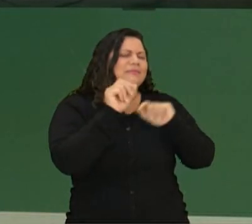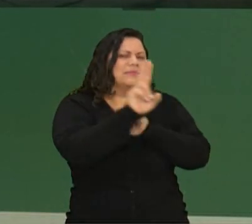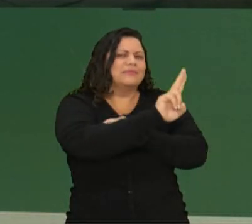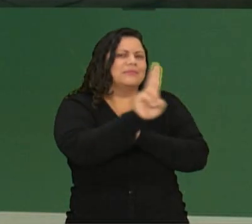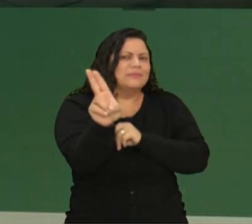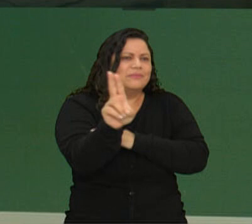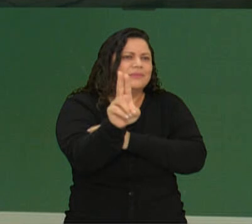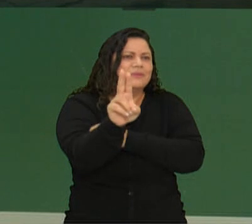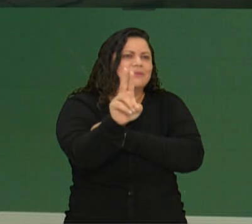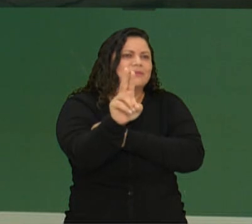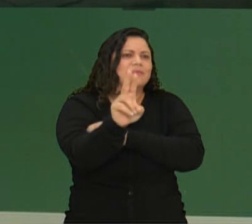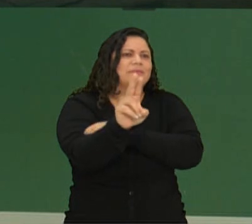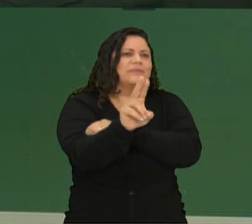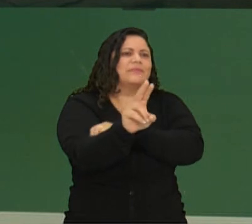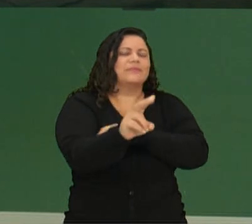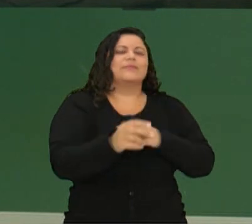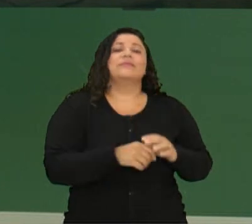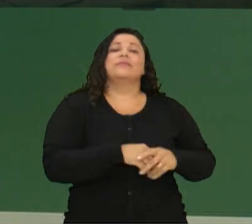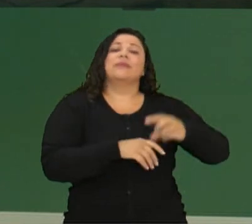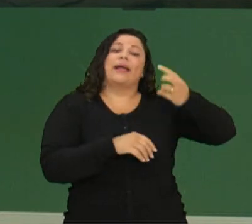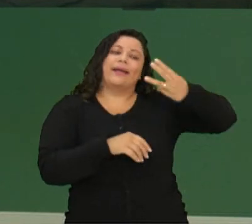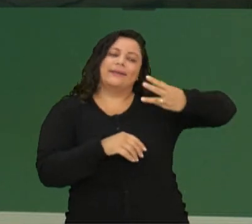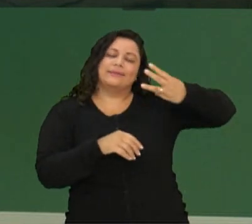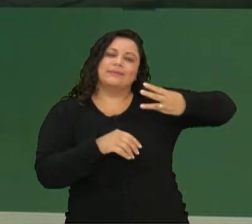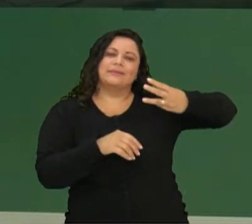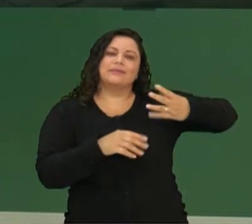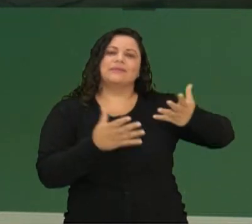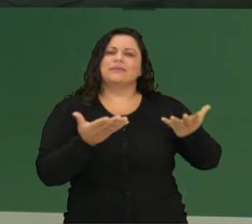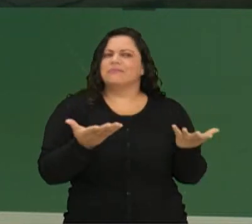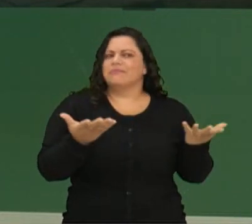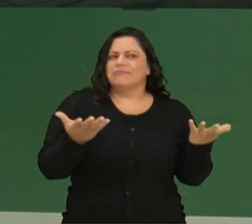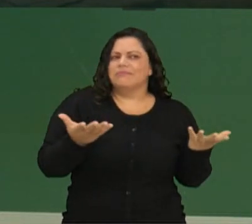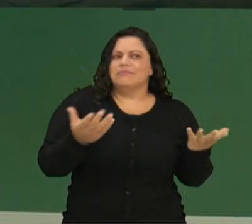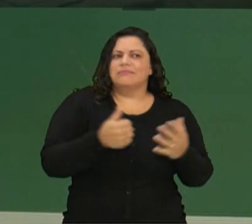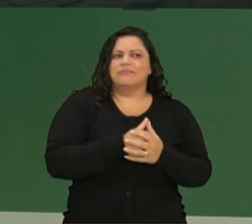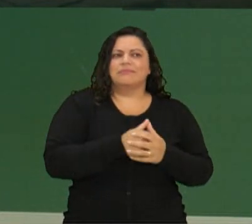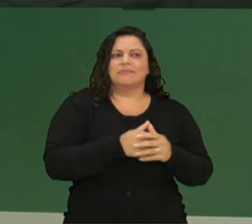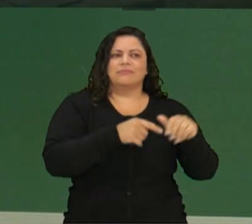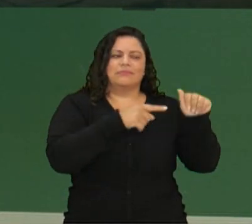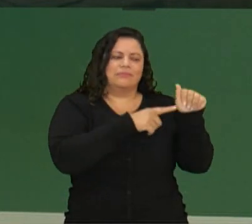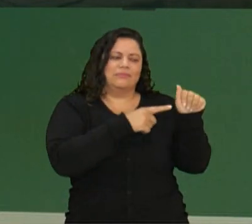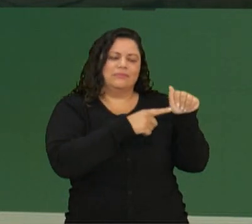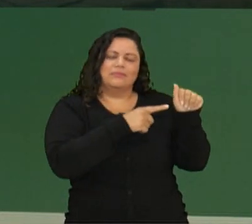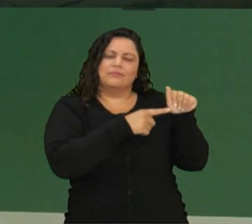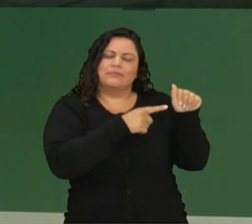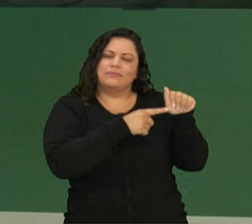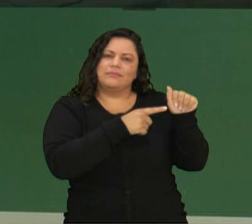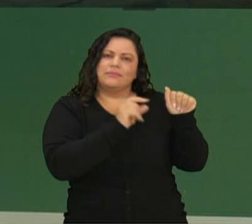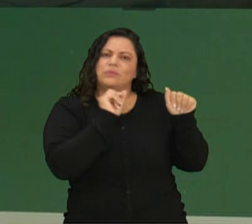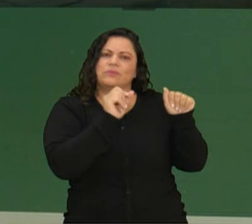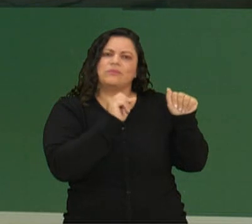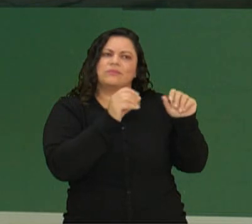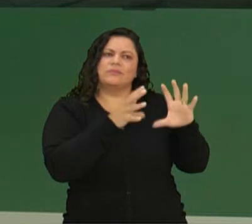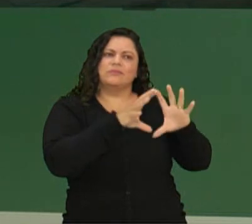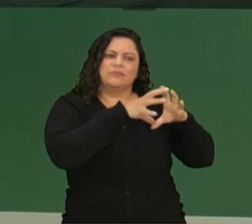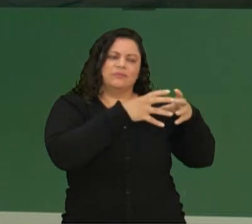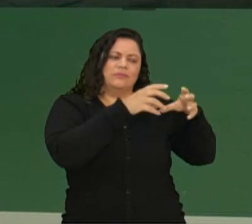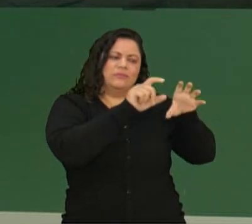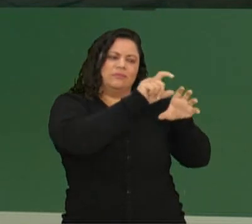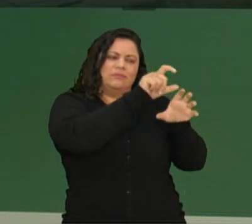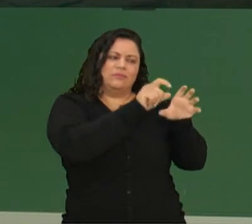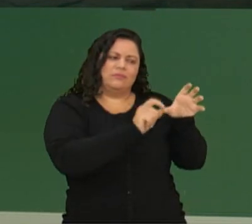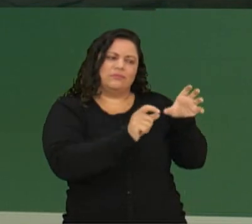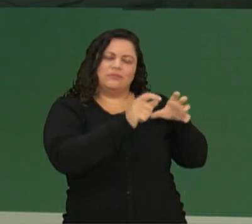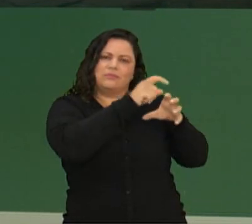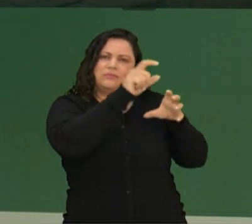nome? A3. Aí temos a A. Essa cavidade aqui da A.